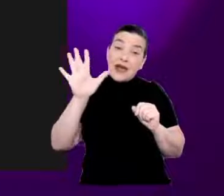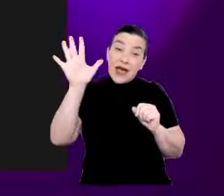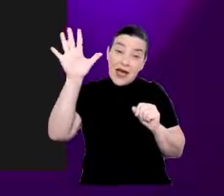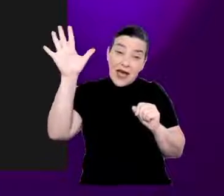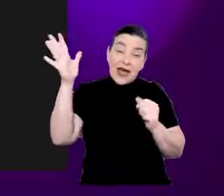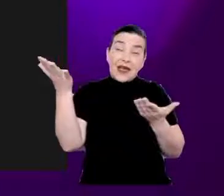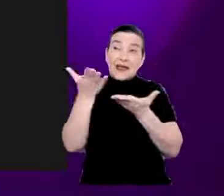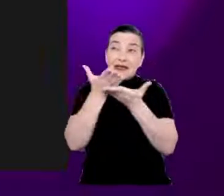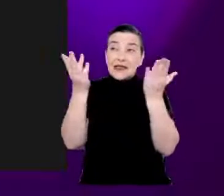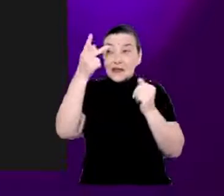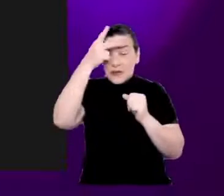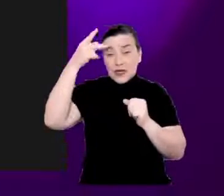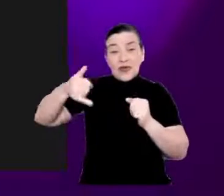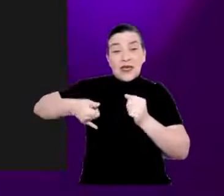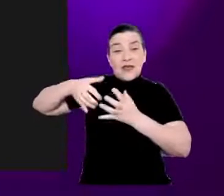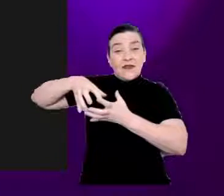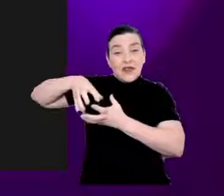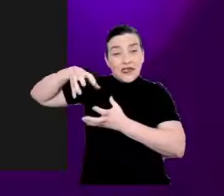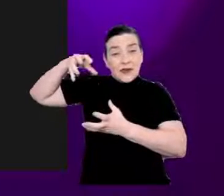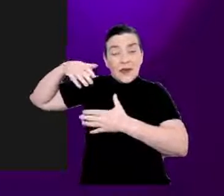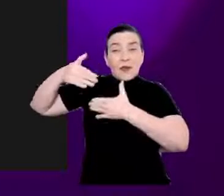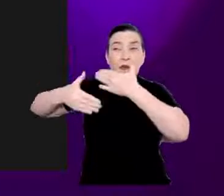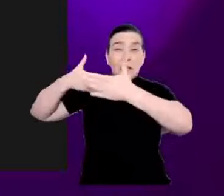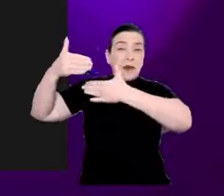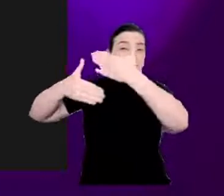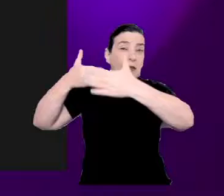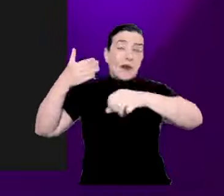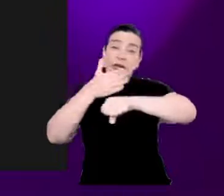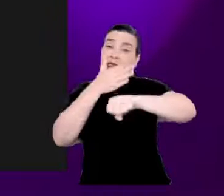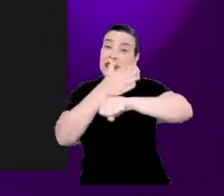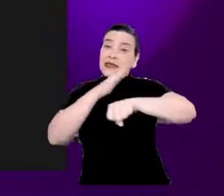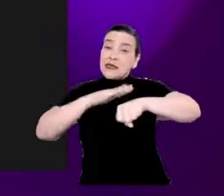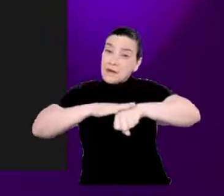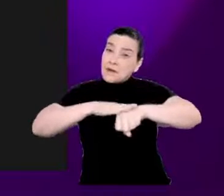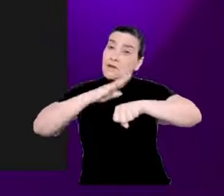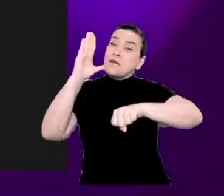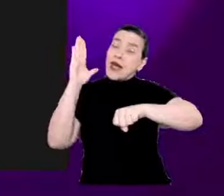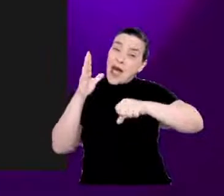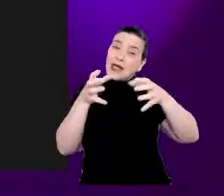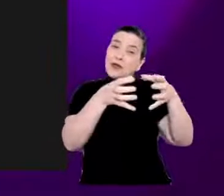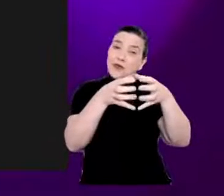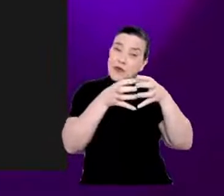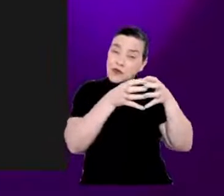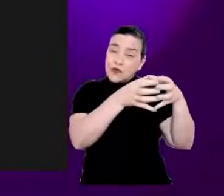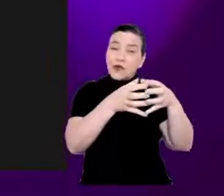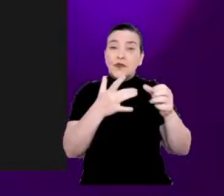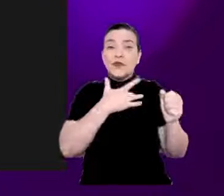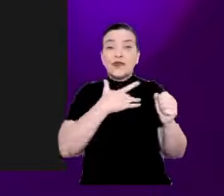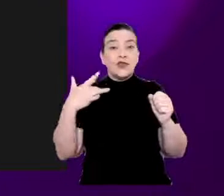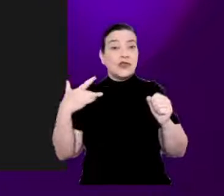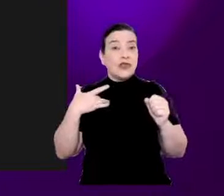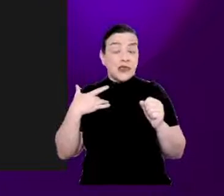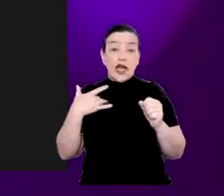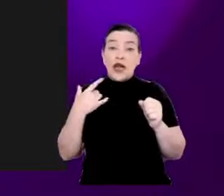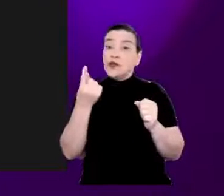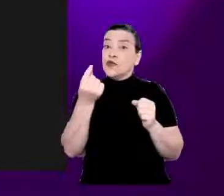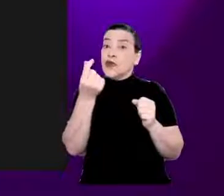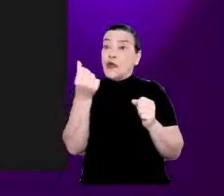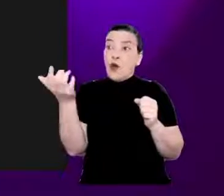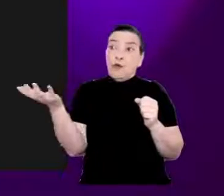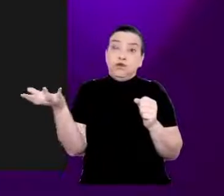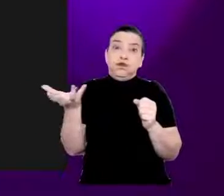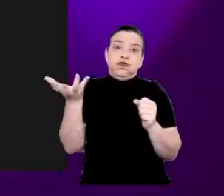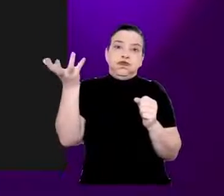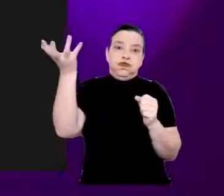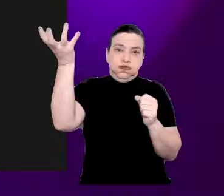da população que gera mais demanda por recursos de saúde, os custos elevam-se assustadoramente. No contexto